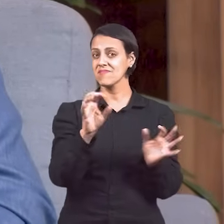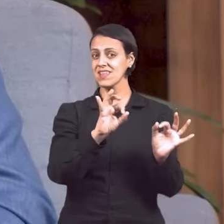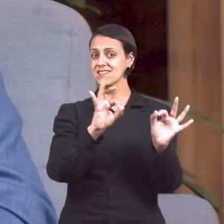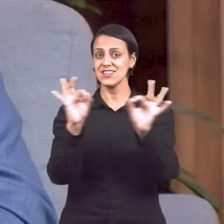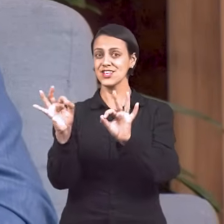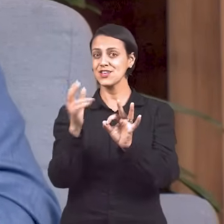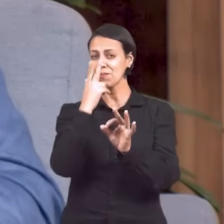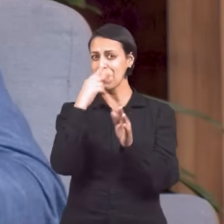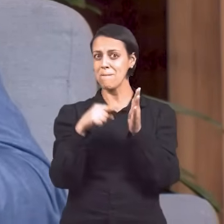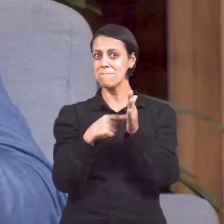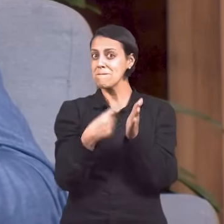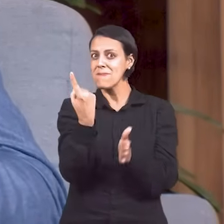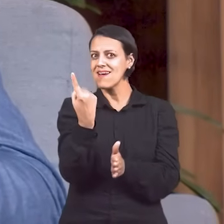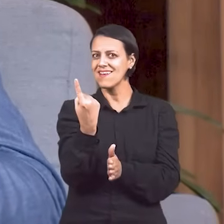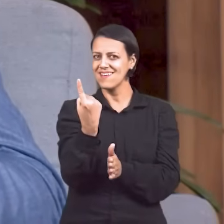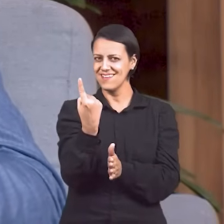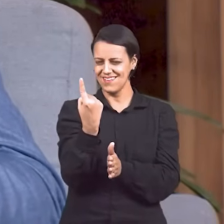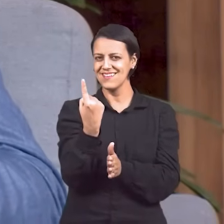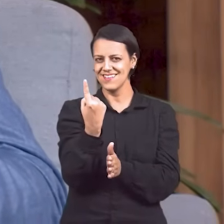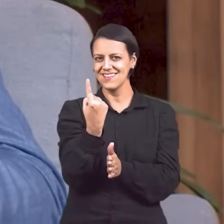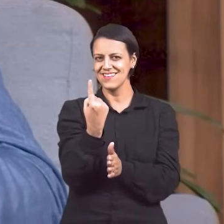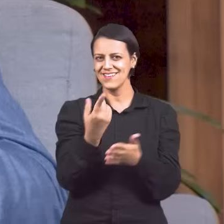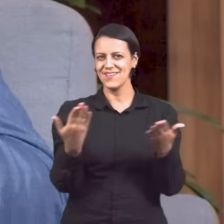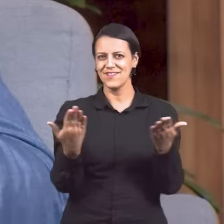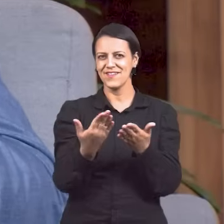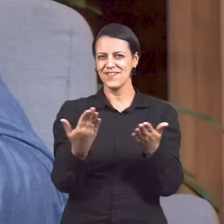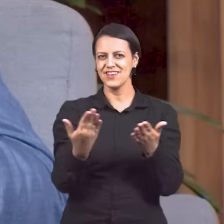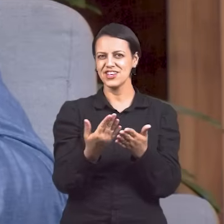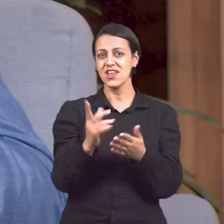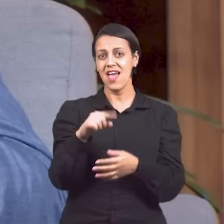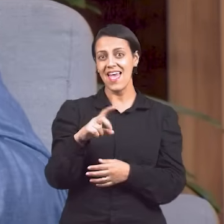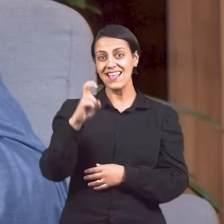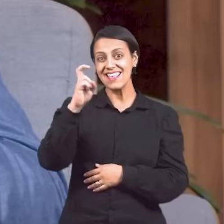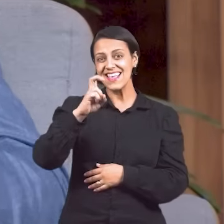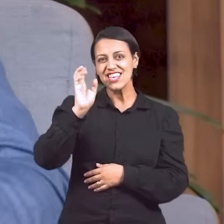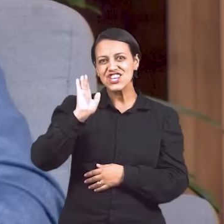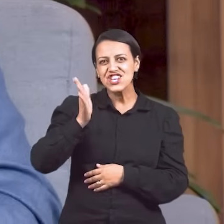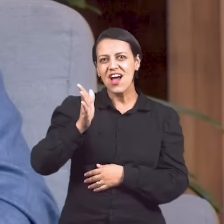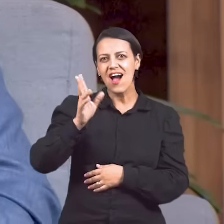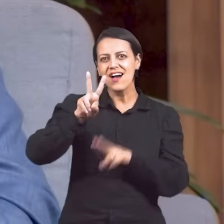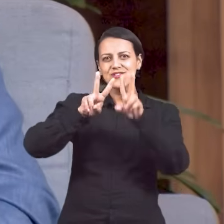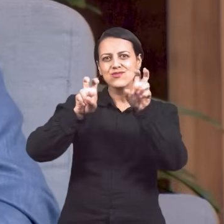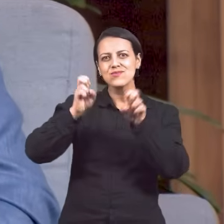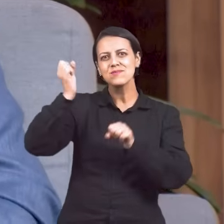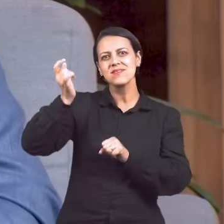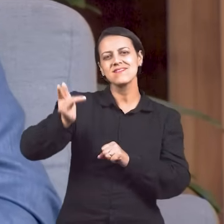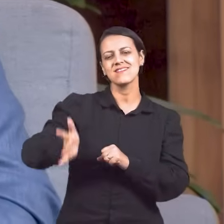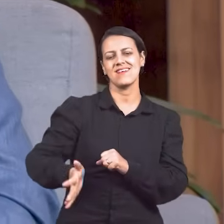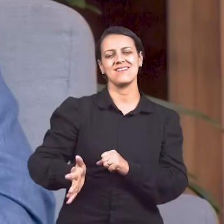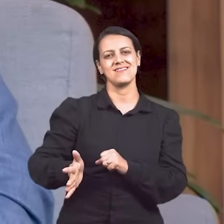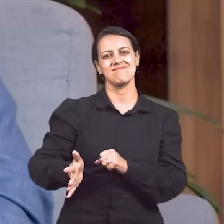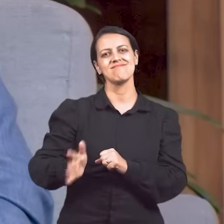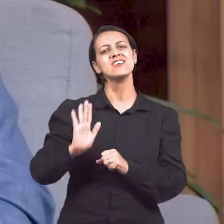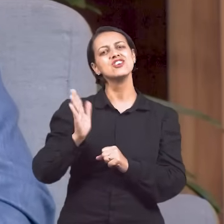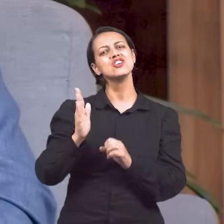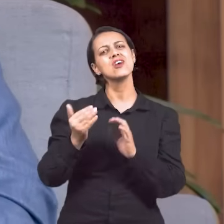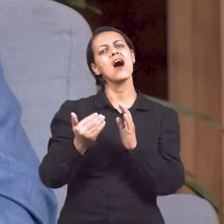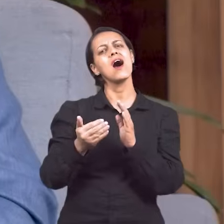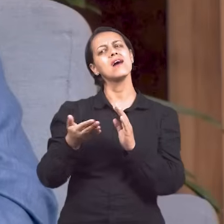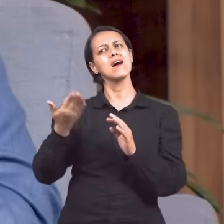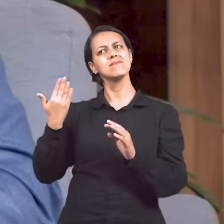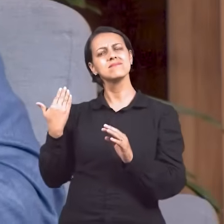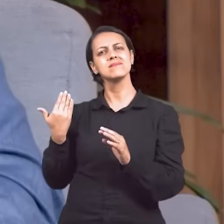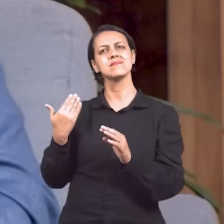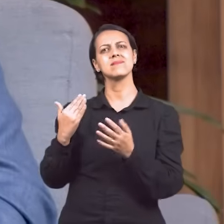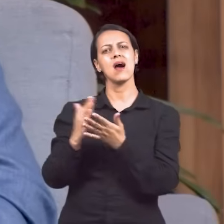até para falar aqui, talvez você está assistindo pela primeira vez o programa Mais Sábios. Esse episódio